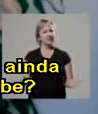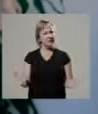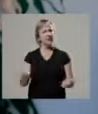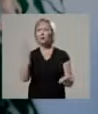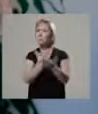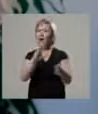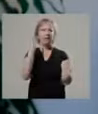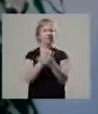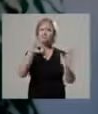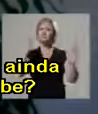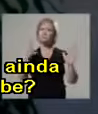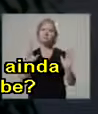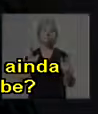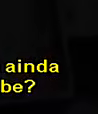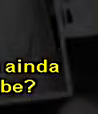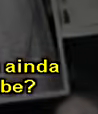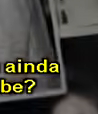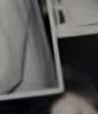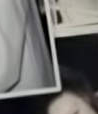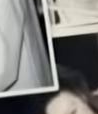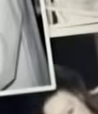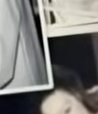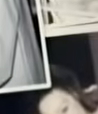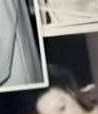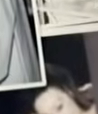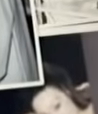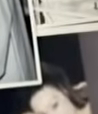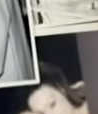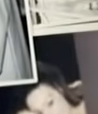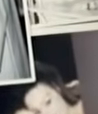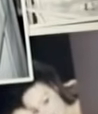dessa forma, sabe? Para, chega.